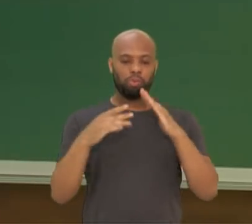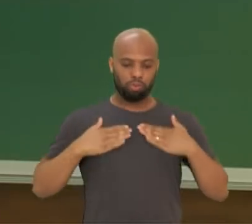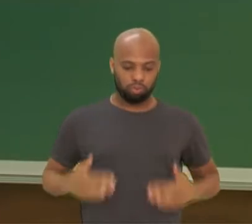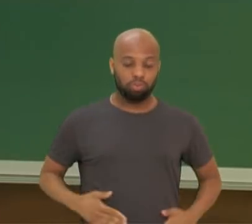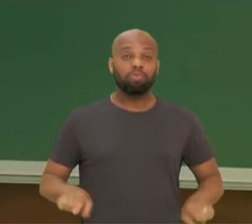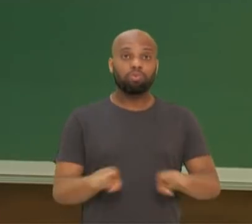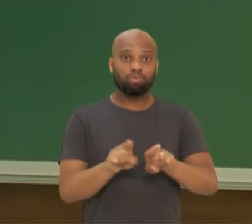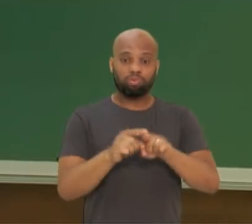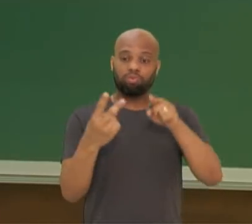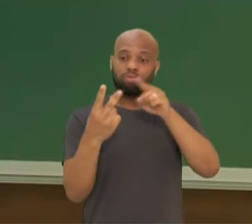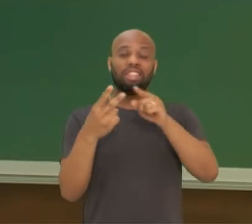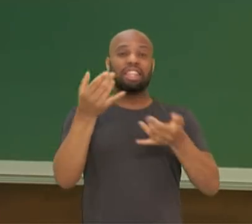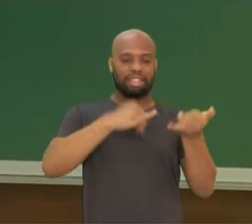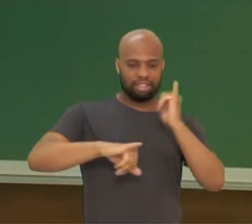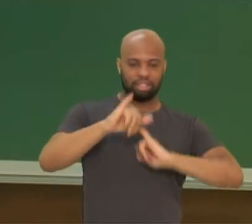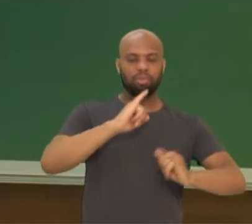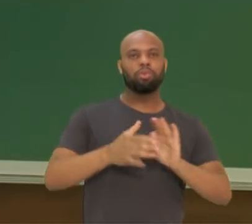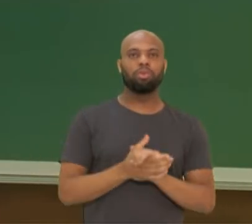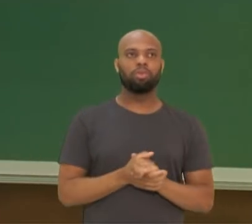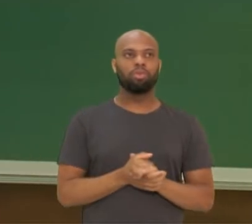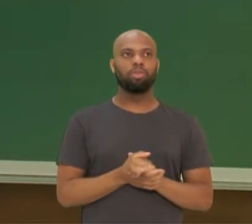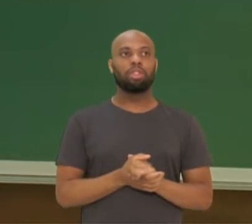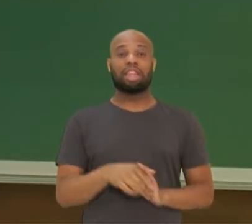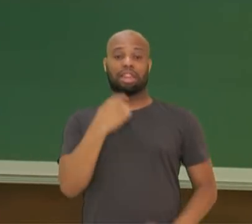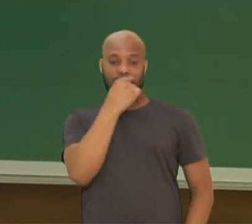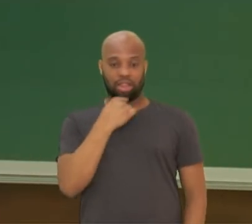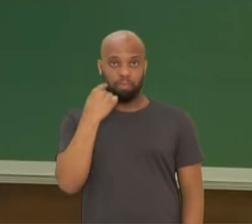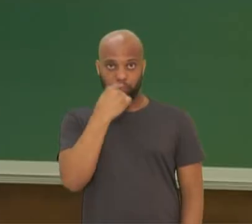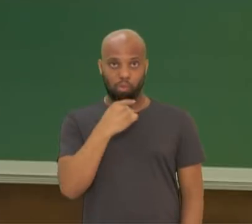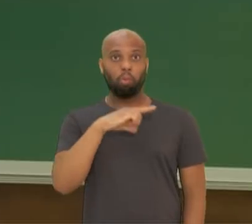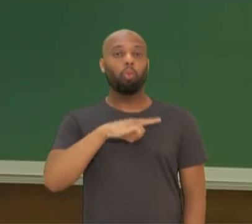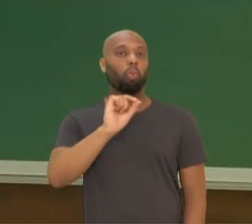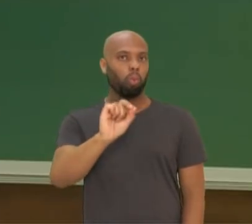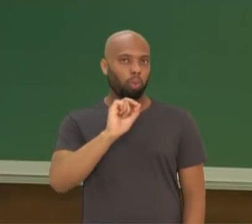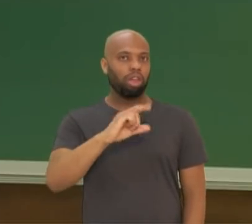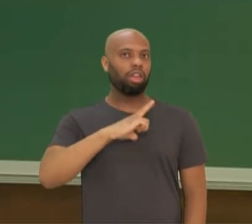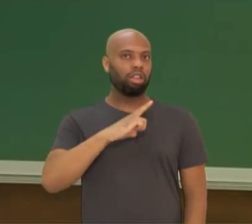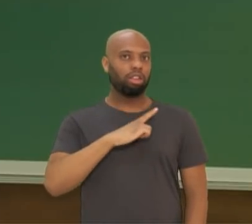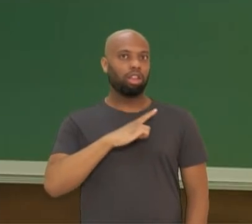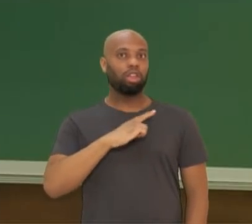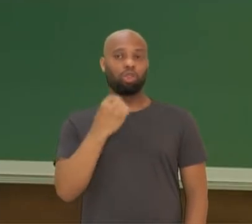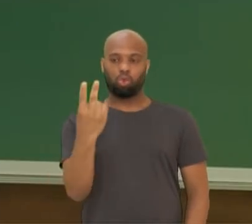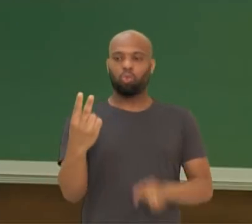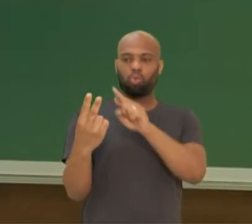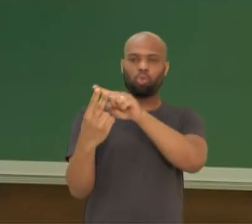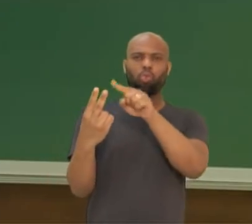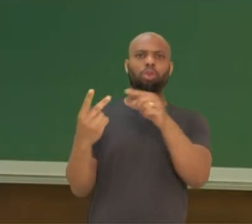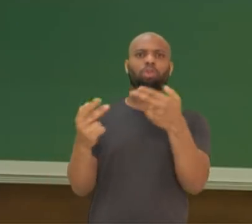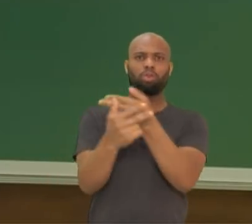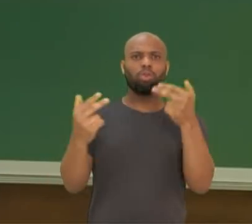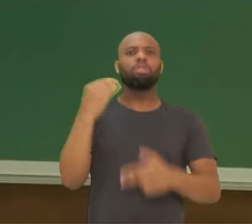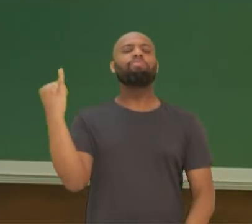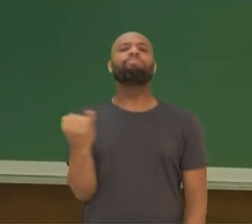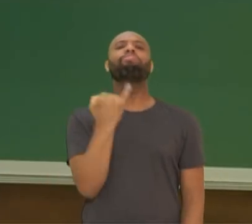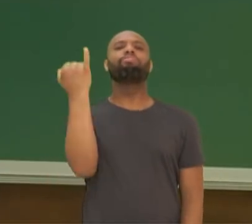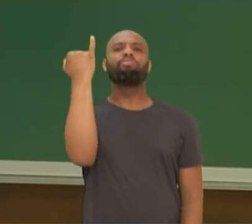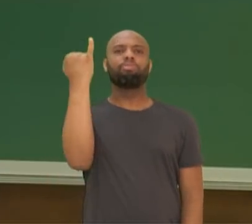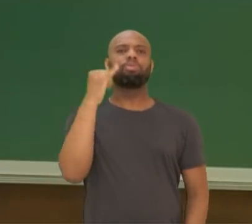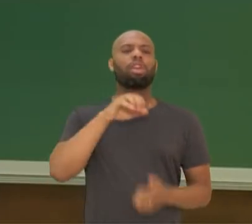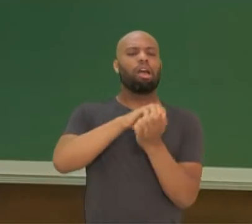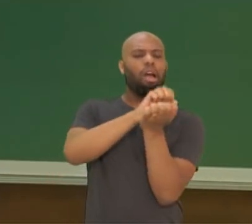químicos e, muito importante, na boca a gente tem dois fenômenos importantes, que é